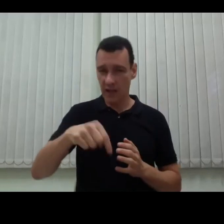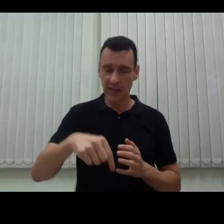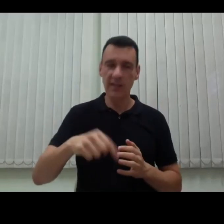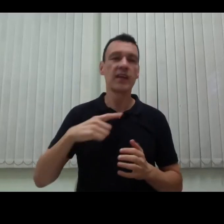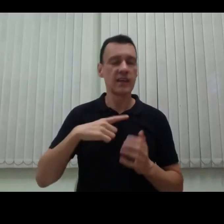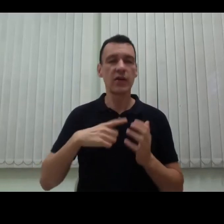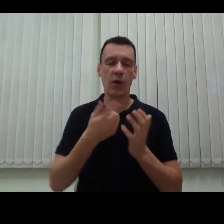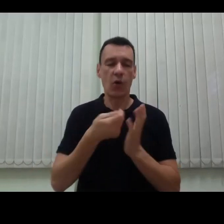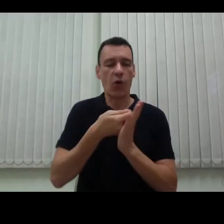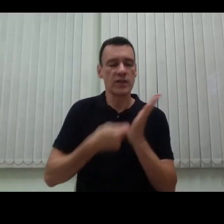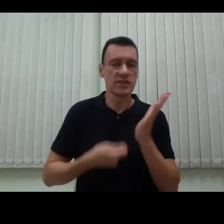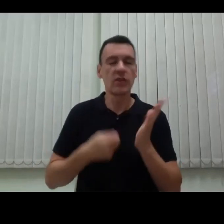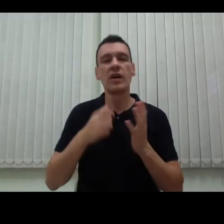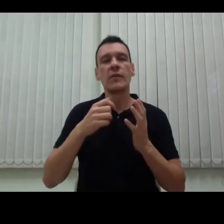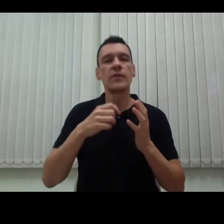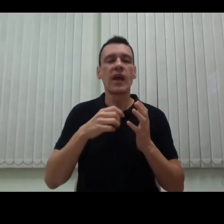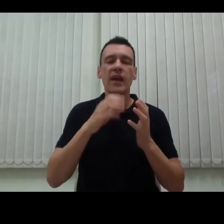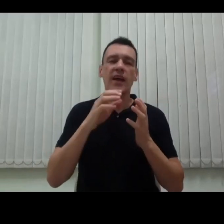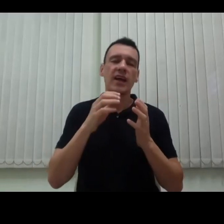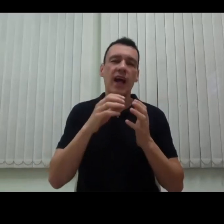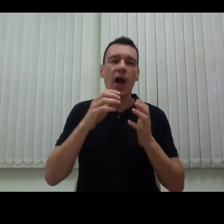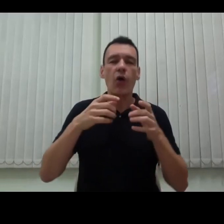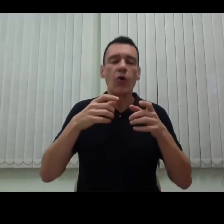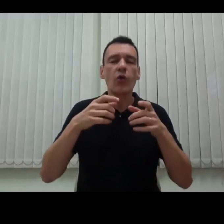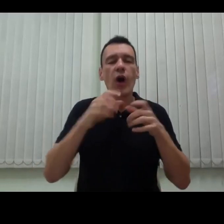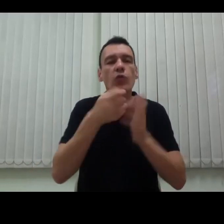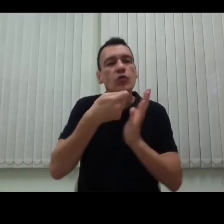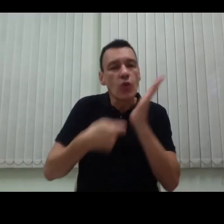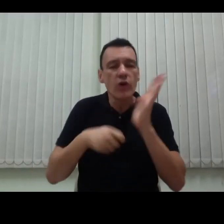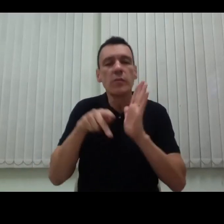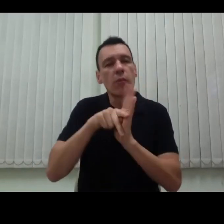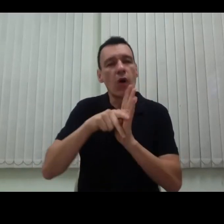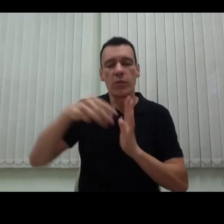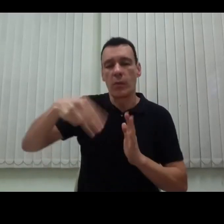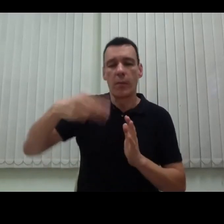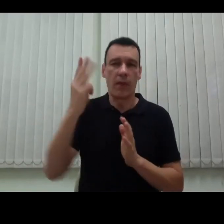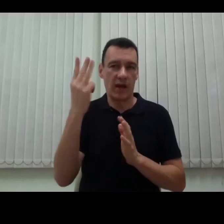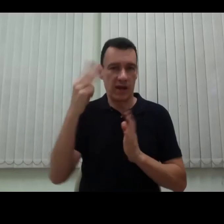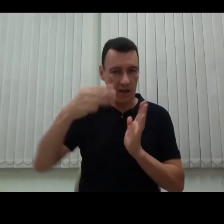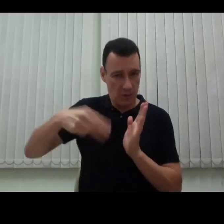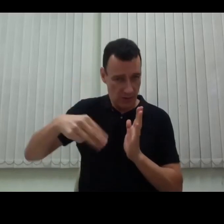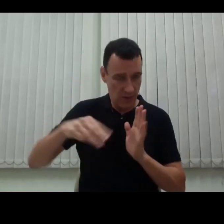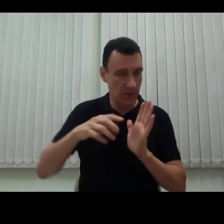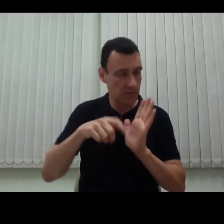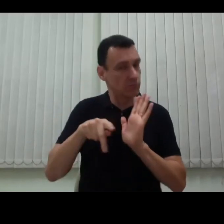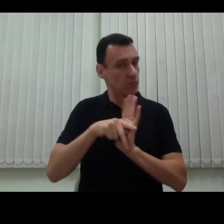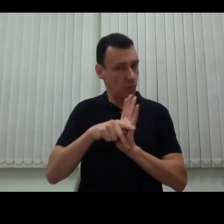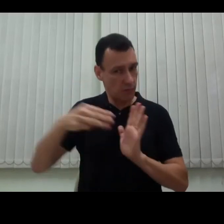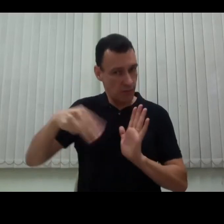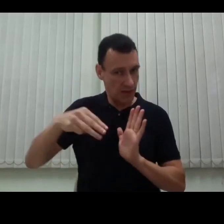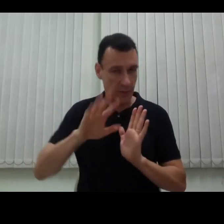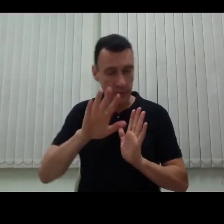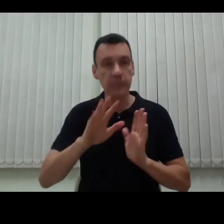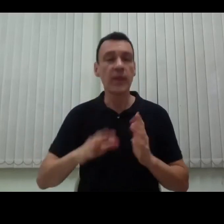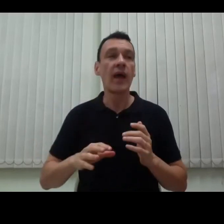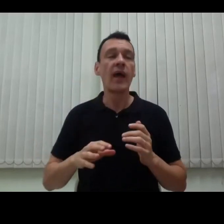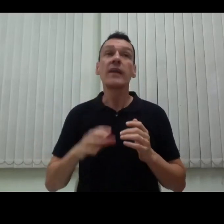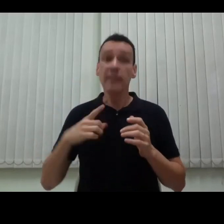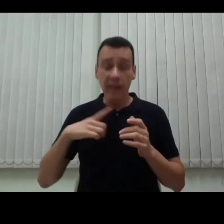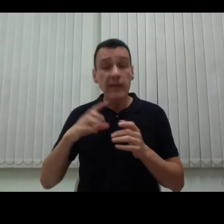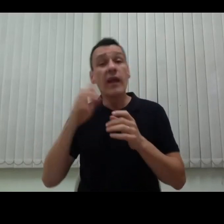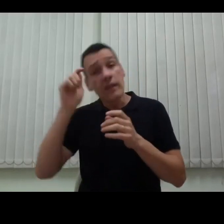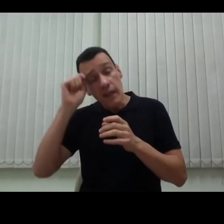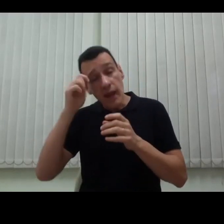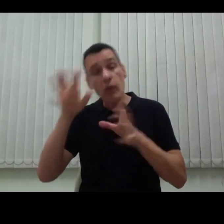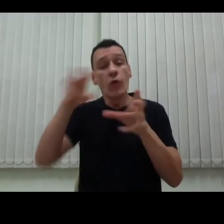maranhenses, e autores negros estão por ali. Eu ainda não fiz pesquisa, mas a gente sabe, imagina que mais de